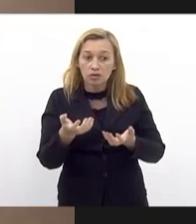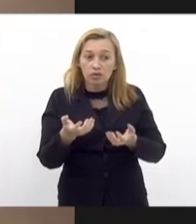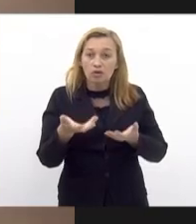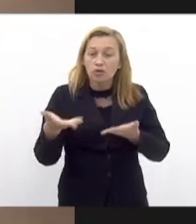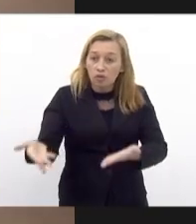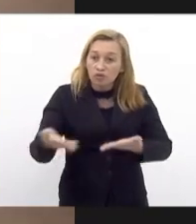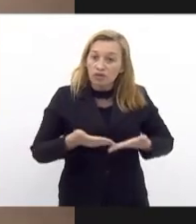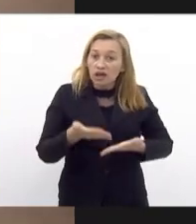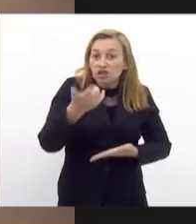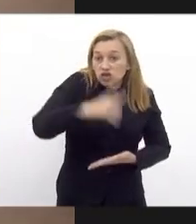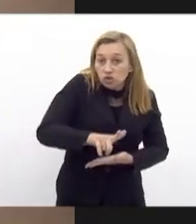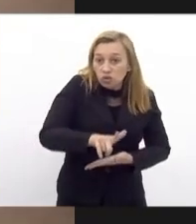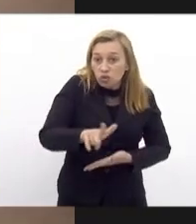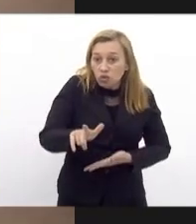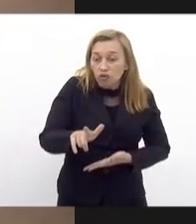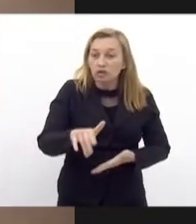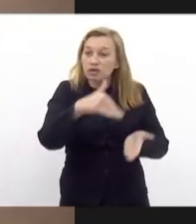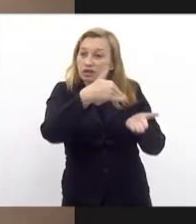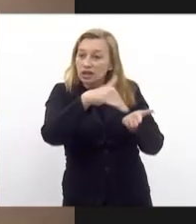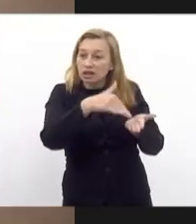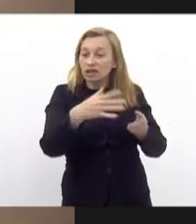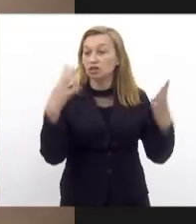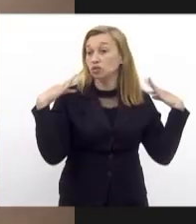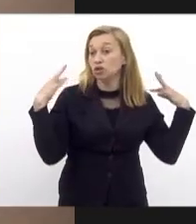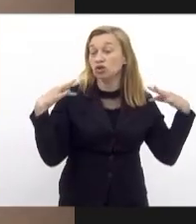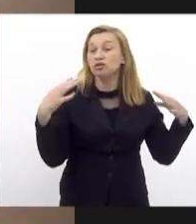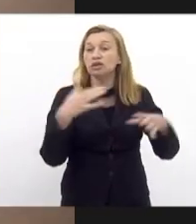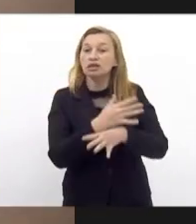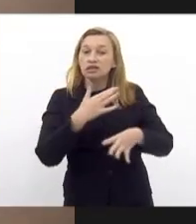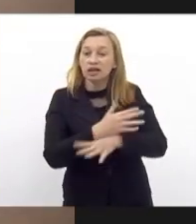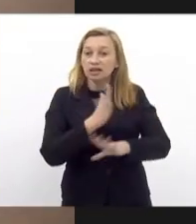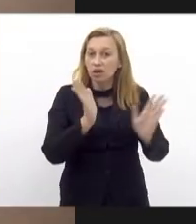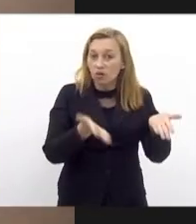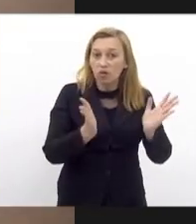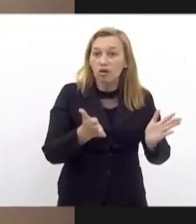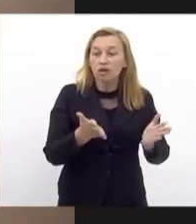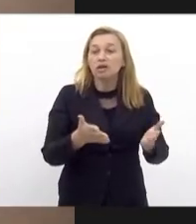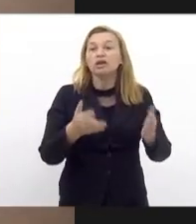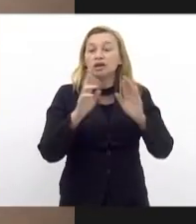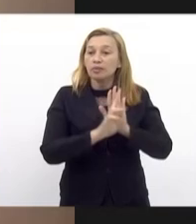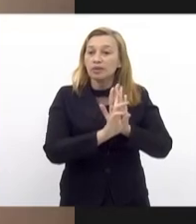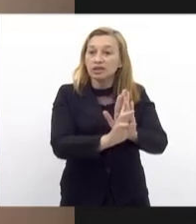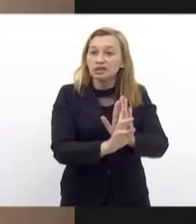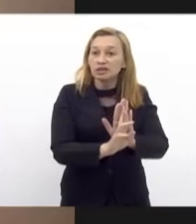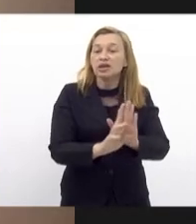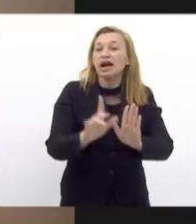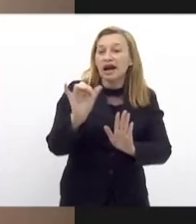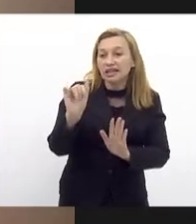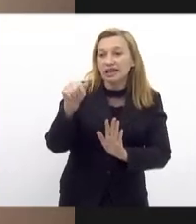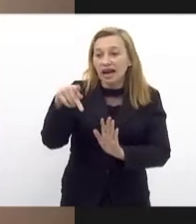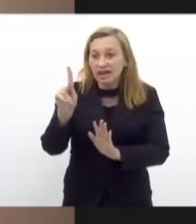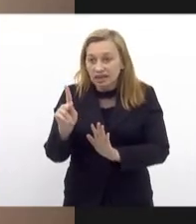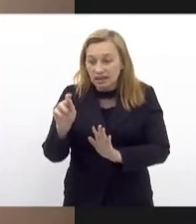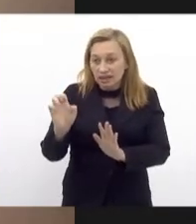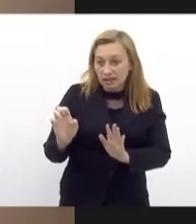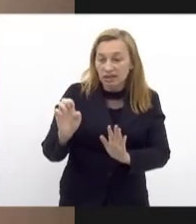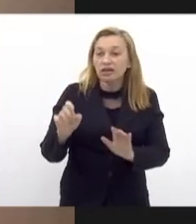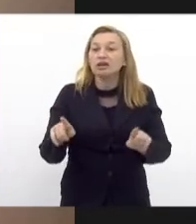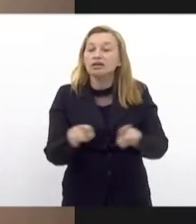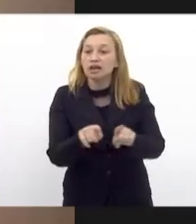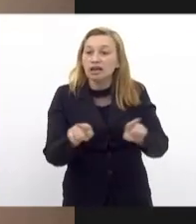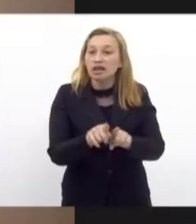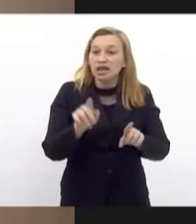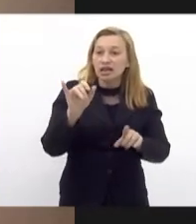convite ao secretário de Turismo da cidade atual, além de representantes da ANAC, representantes